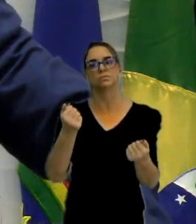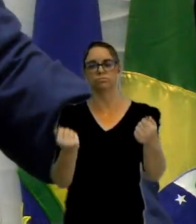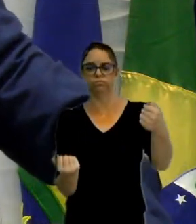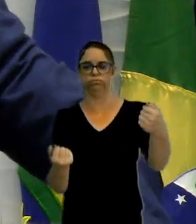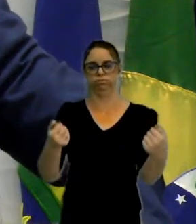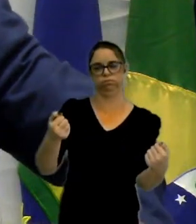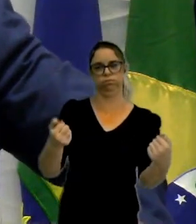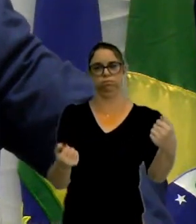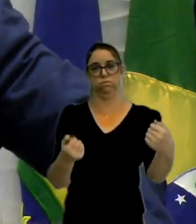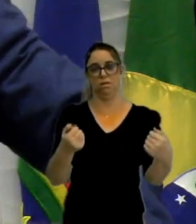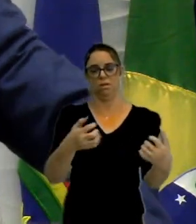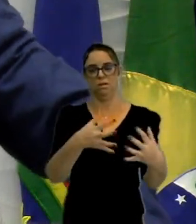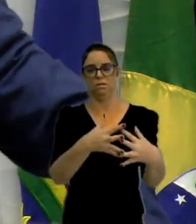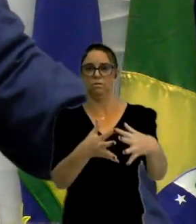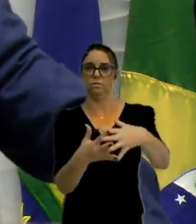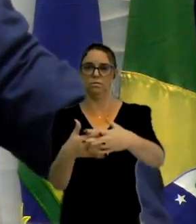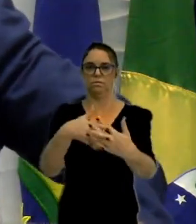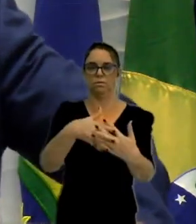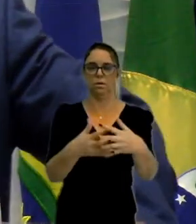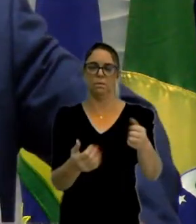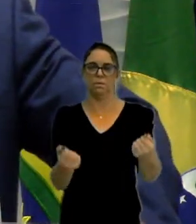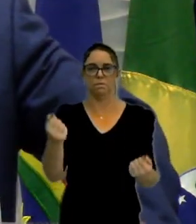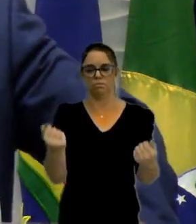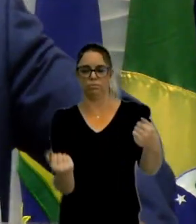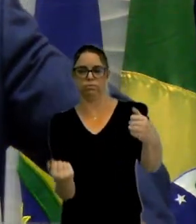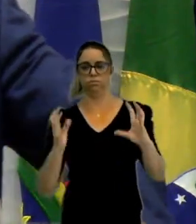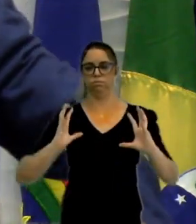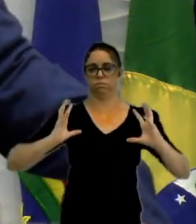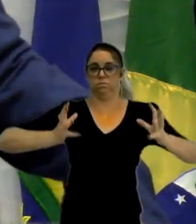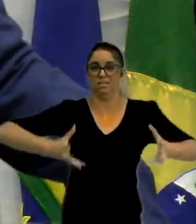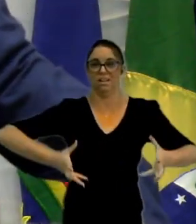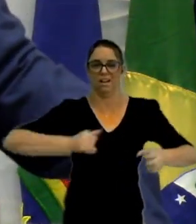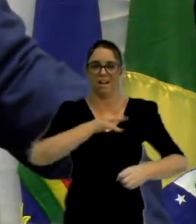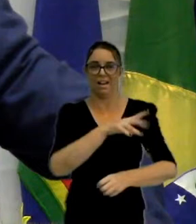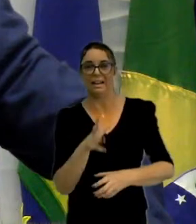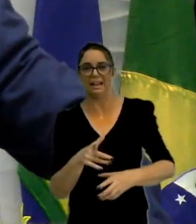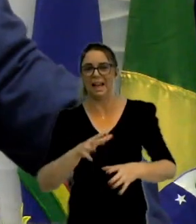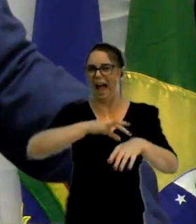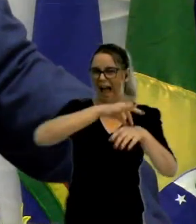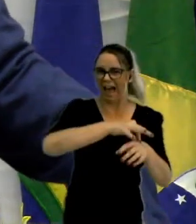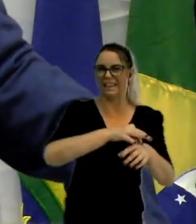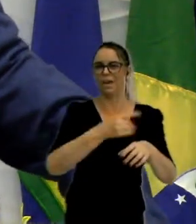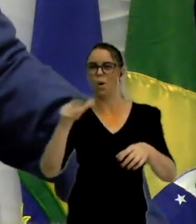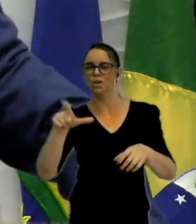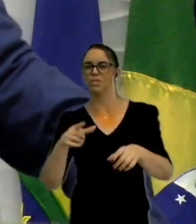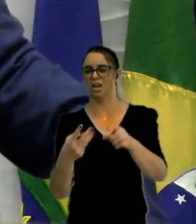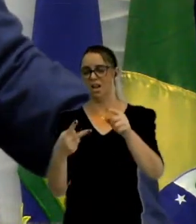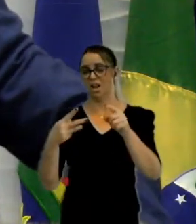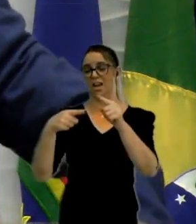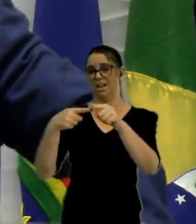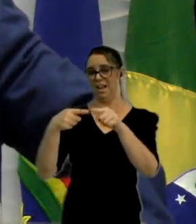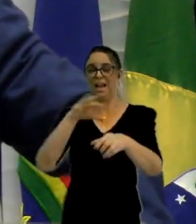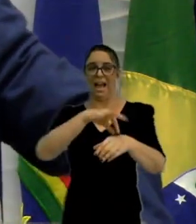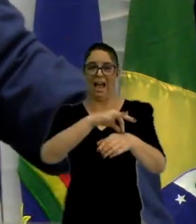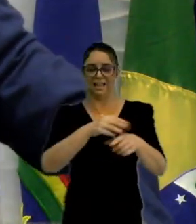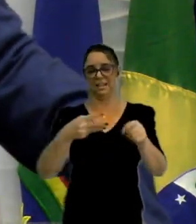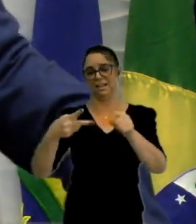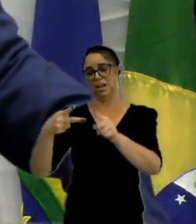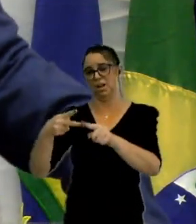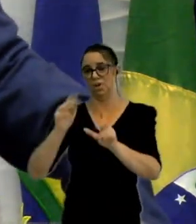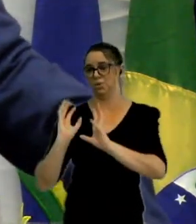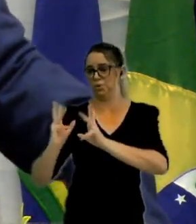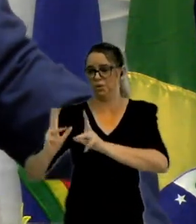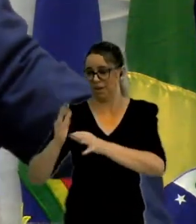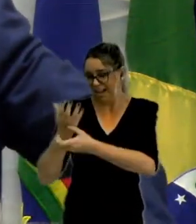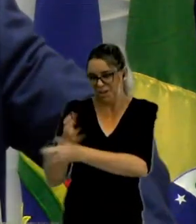para carregar o baú da carne, outro era do lixo e o outro era para a terra do povo do sítio.